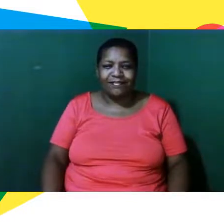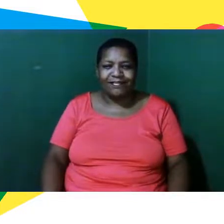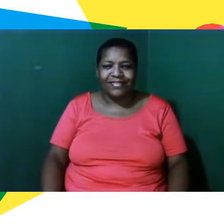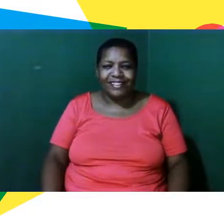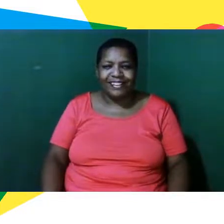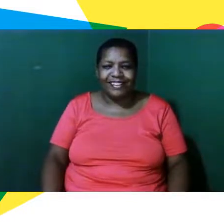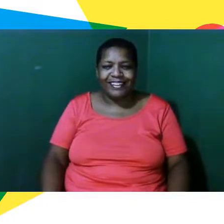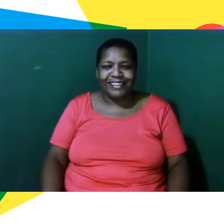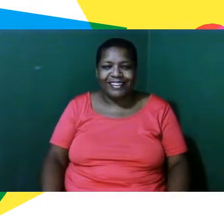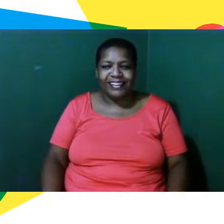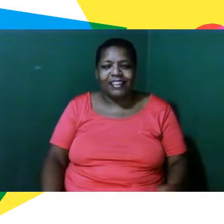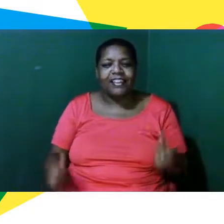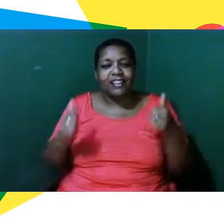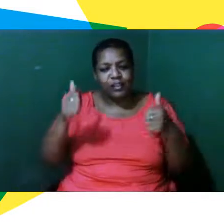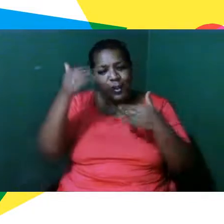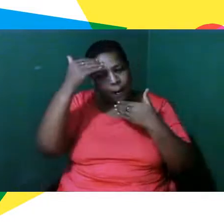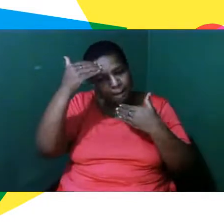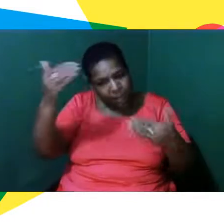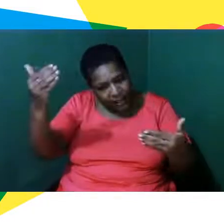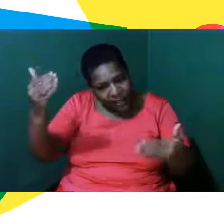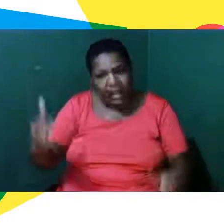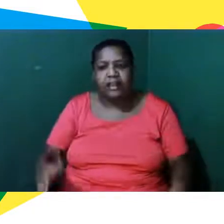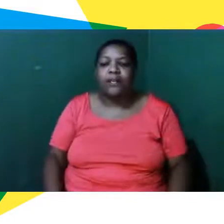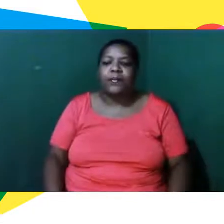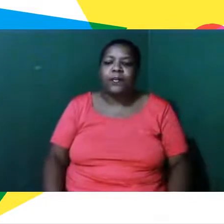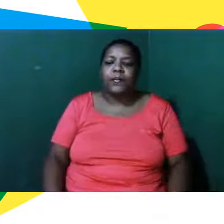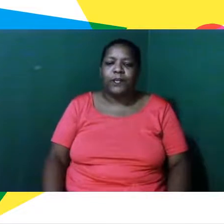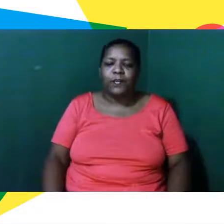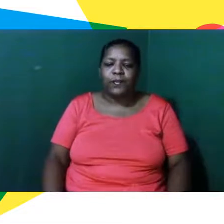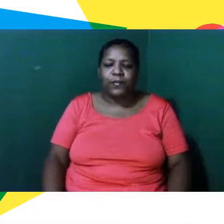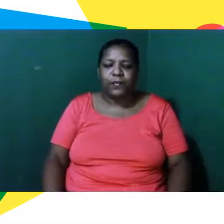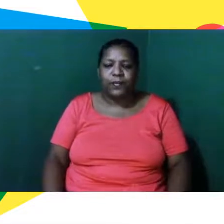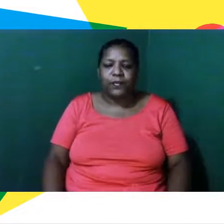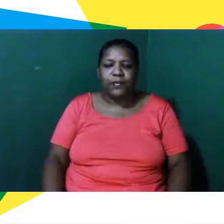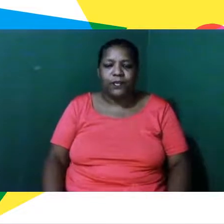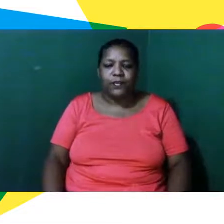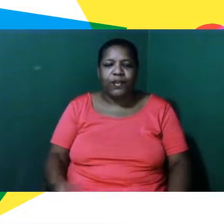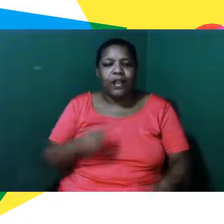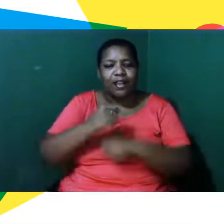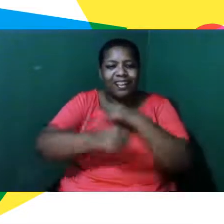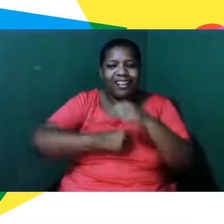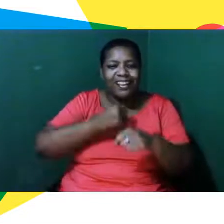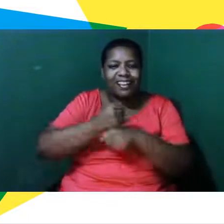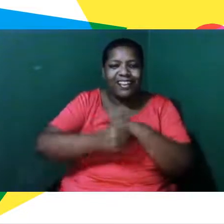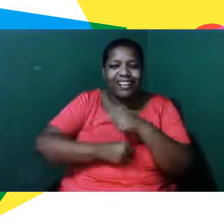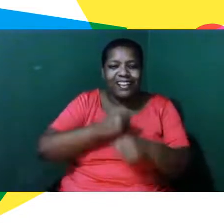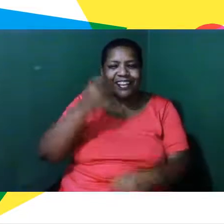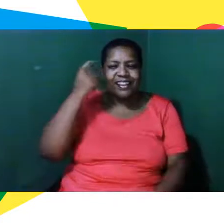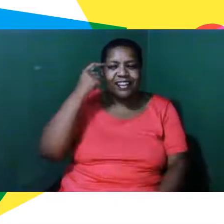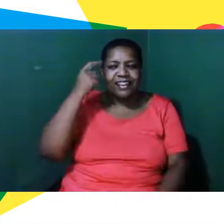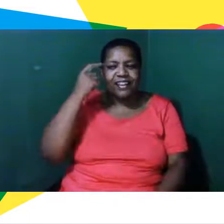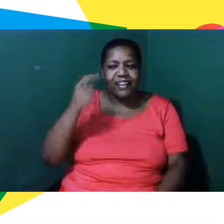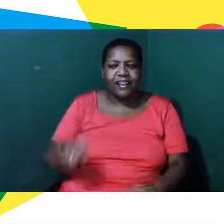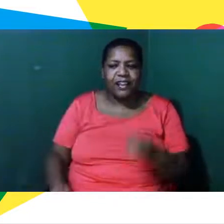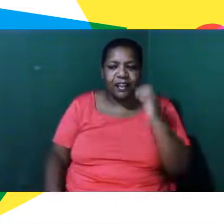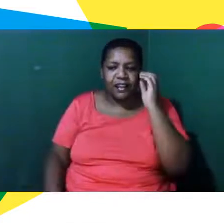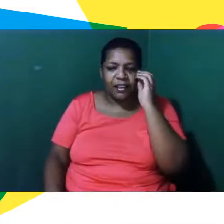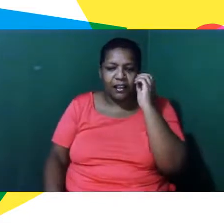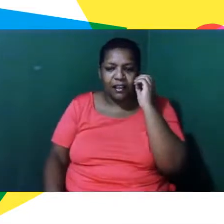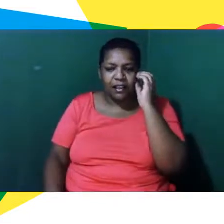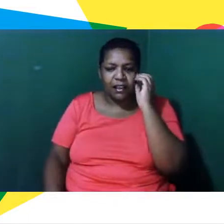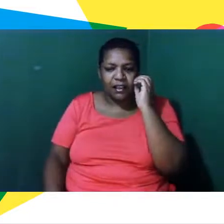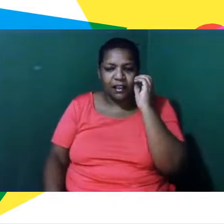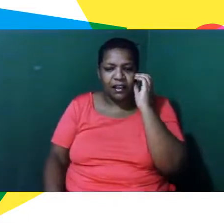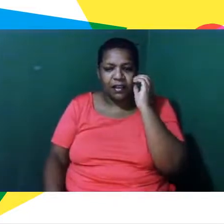nisso e Obrigado também chevron e são anos pensando nisso e não falando para mim tem um canal que você